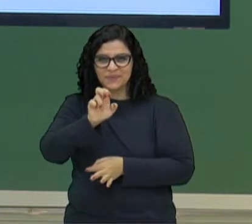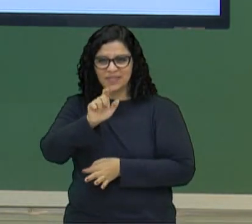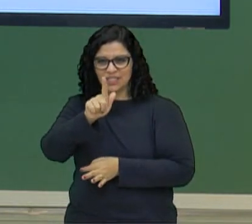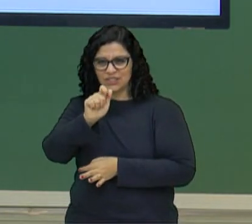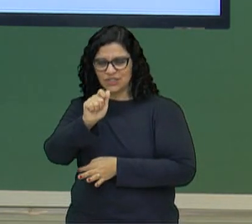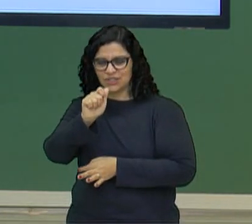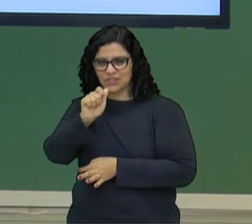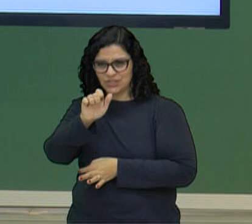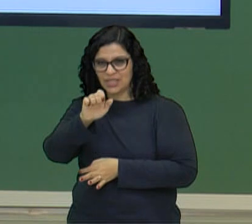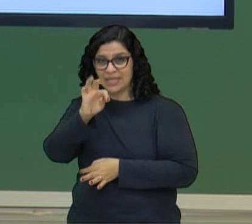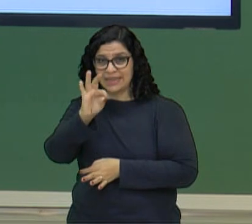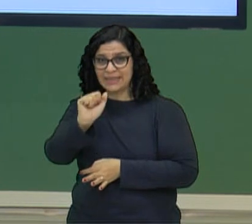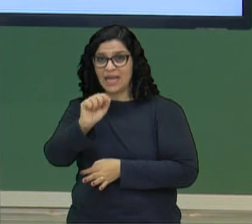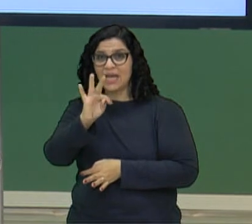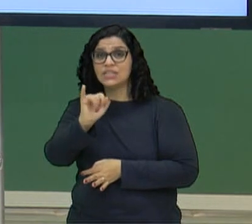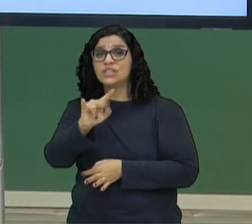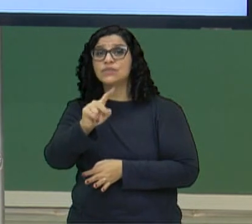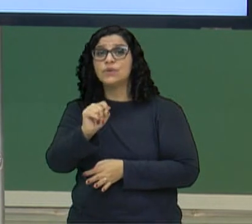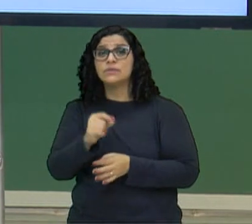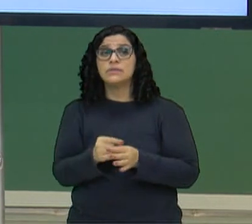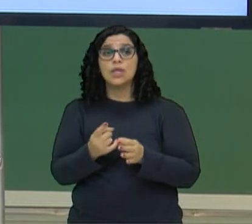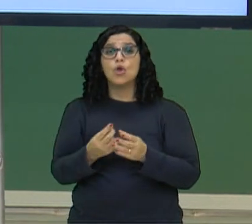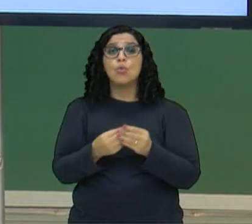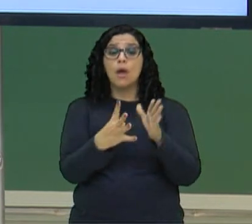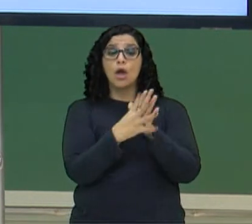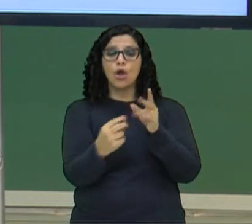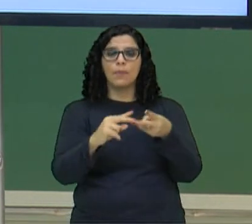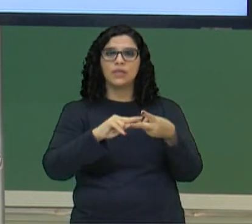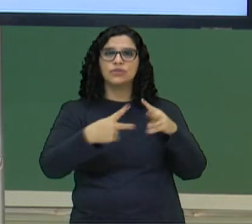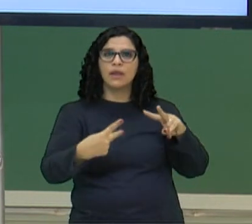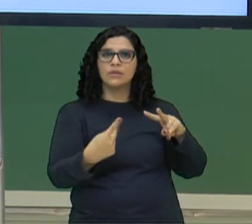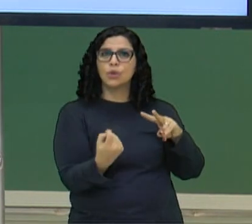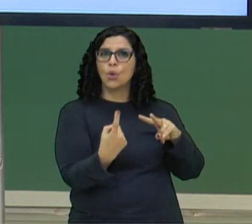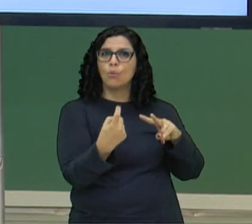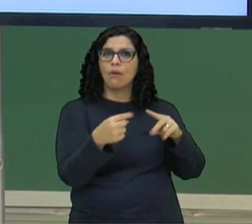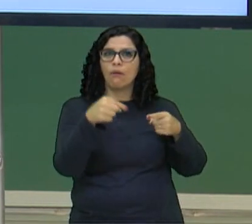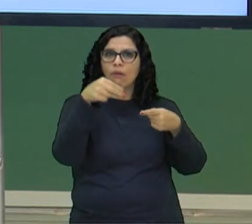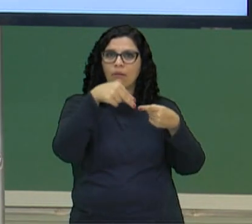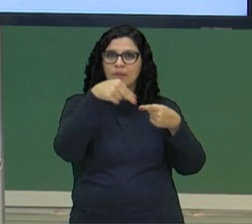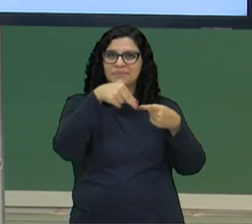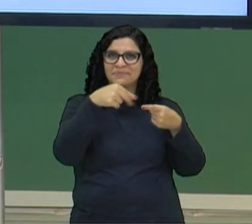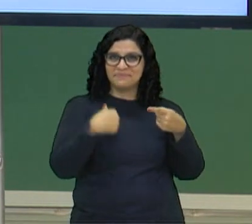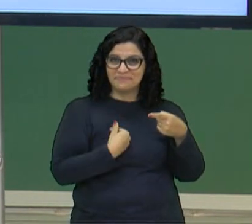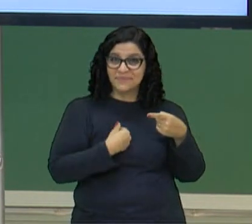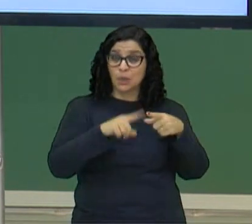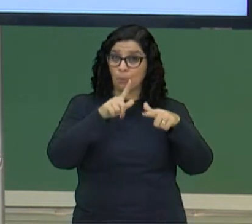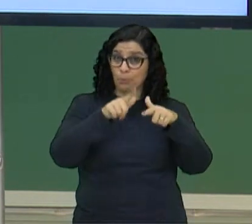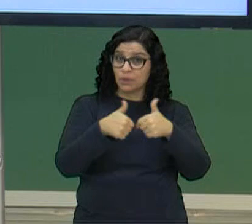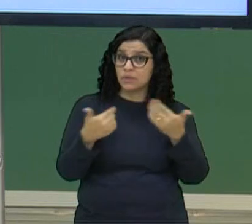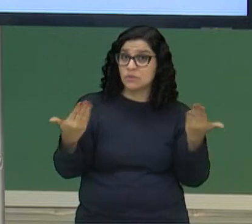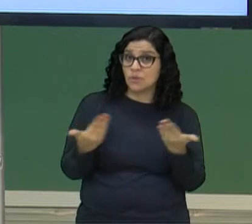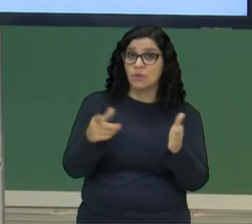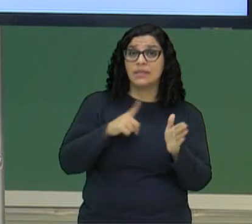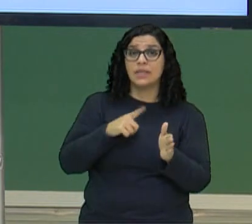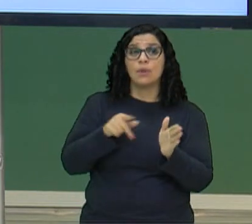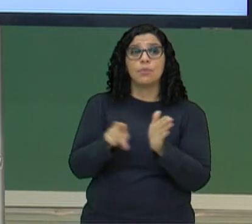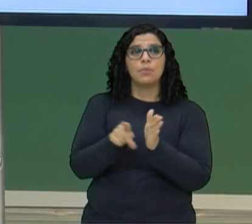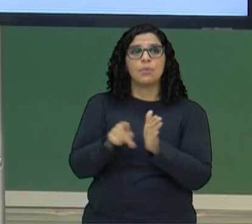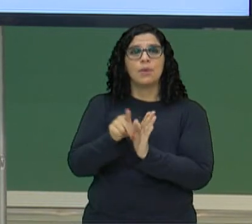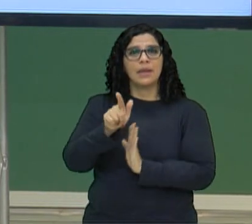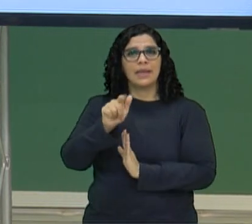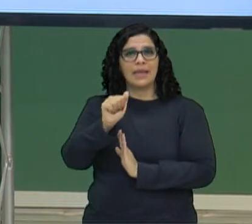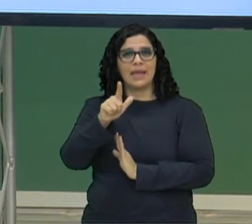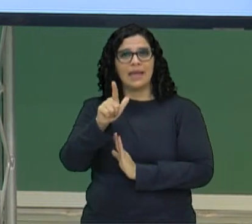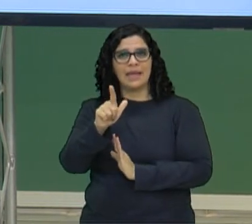ela é haploide, só tem uma cópia do material genético, N. Portanto, chama-se